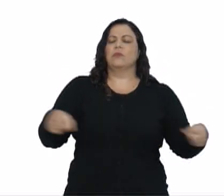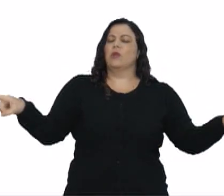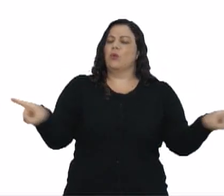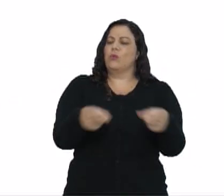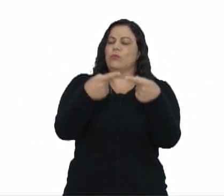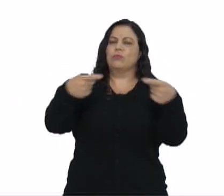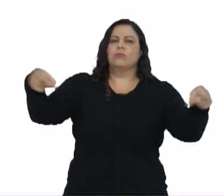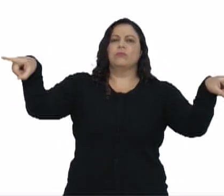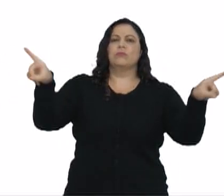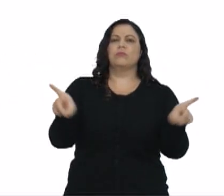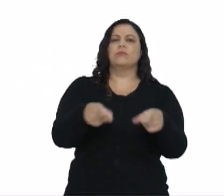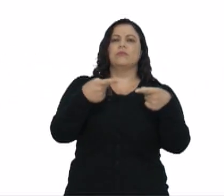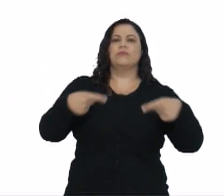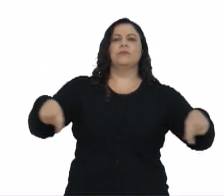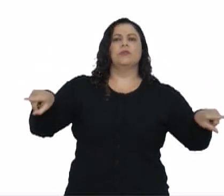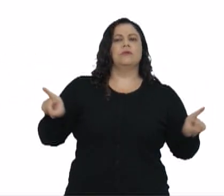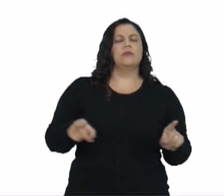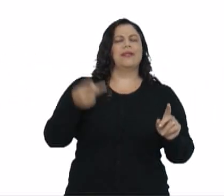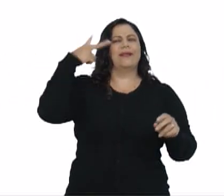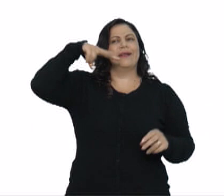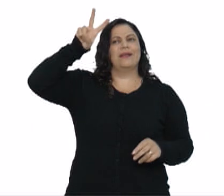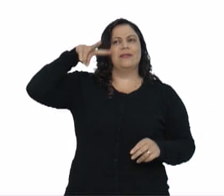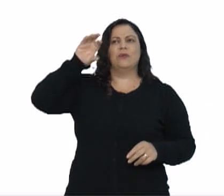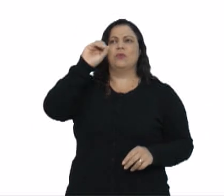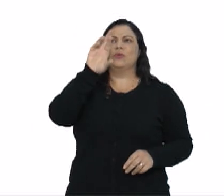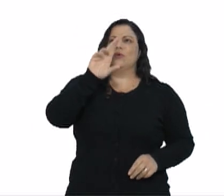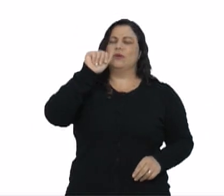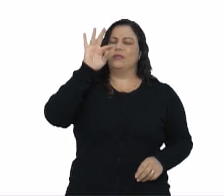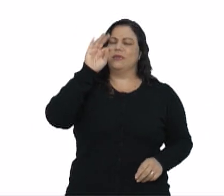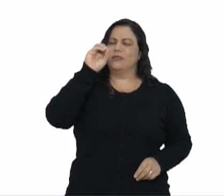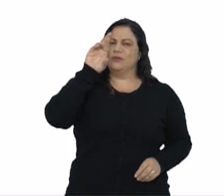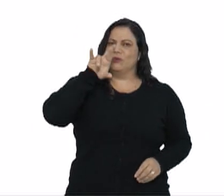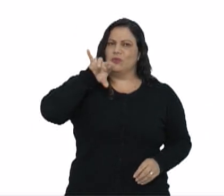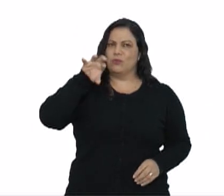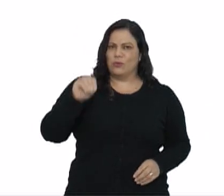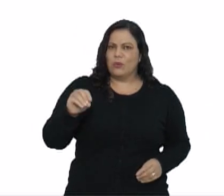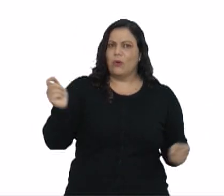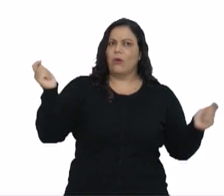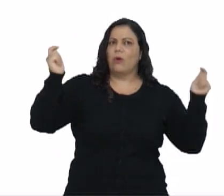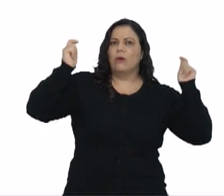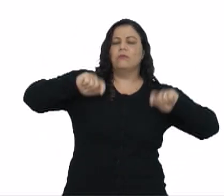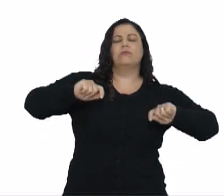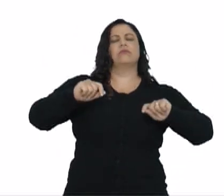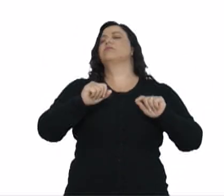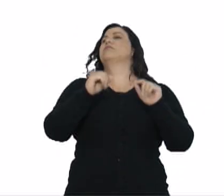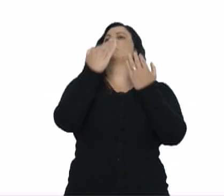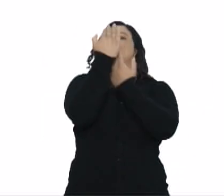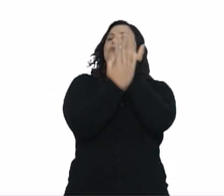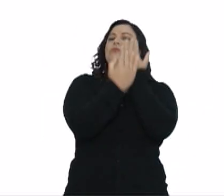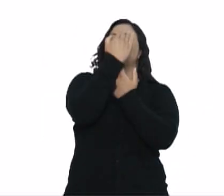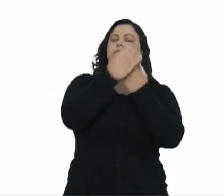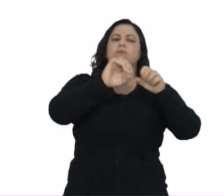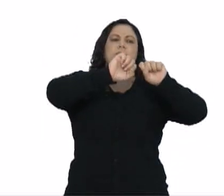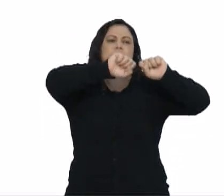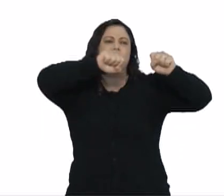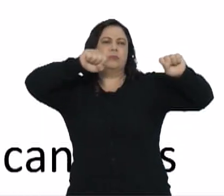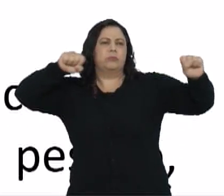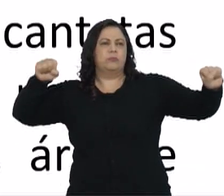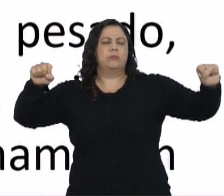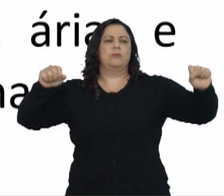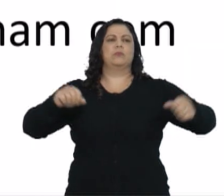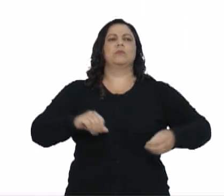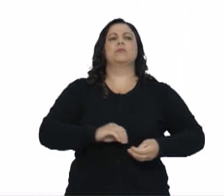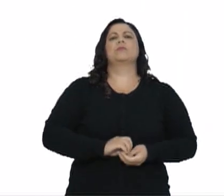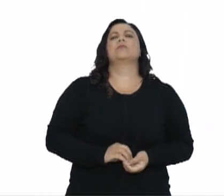Lembrando que um oratório é uma espécie de oratório em miniatura, né? Que o oratório era aquele coro enorme, né?